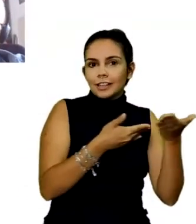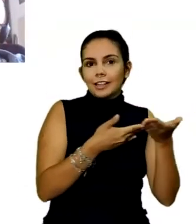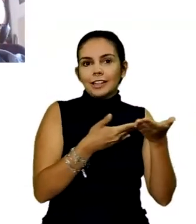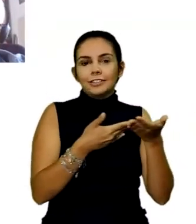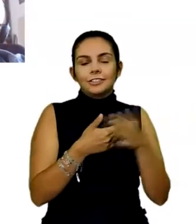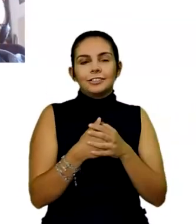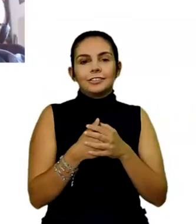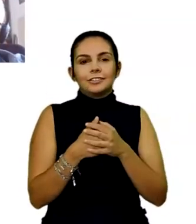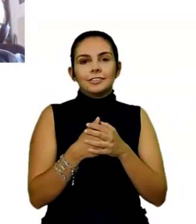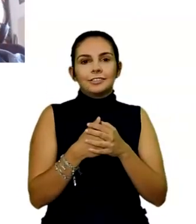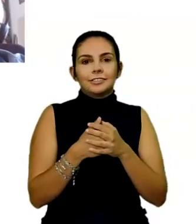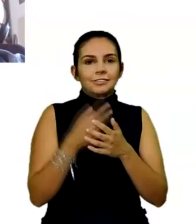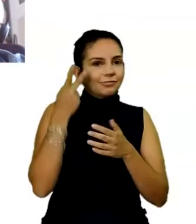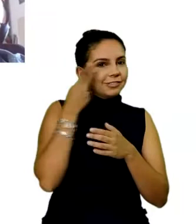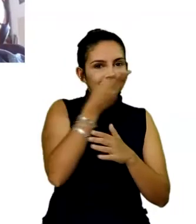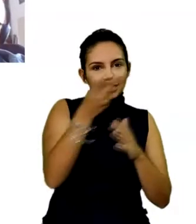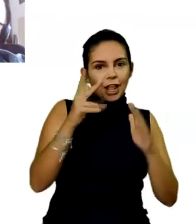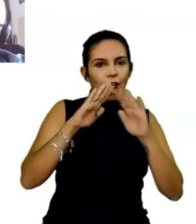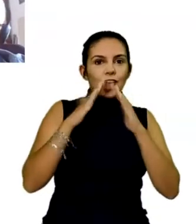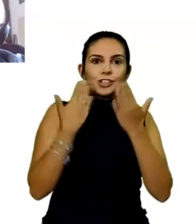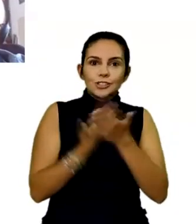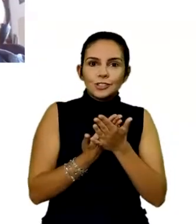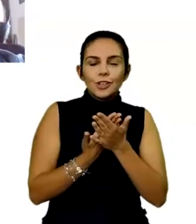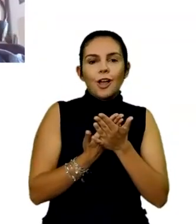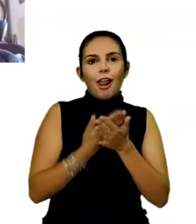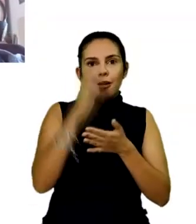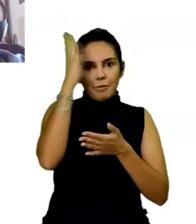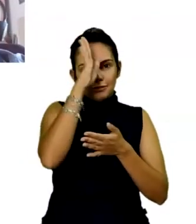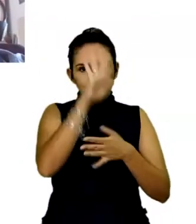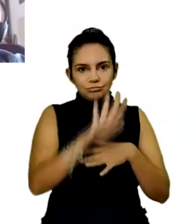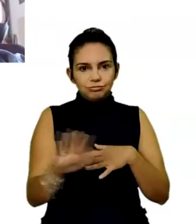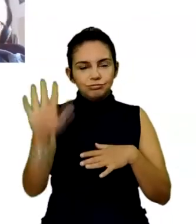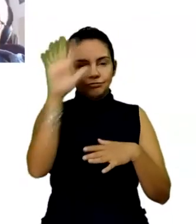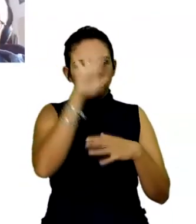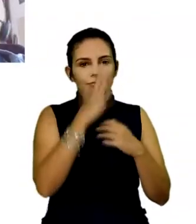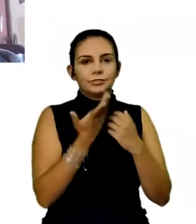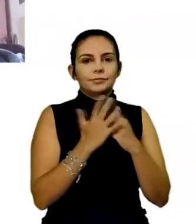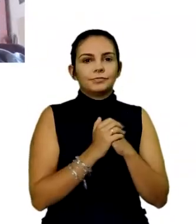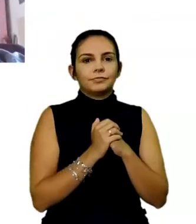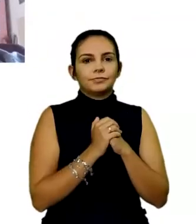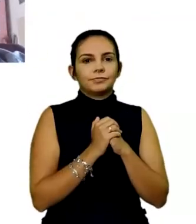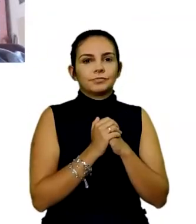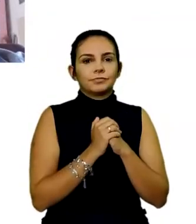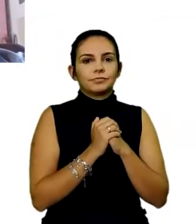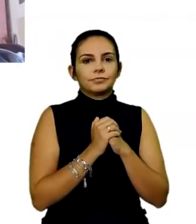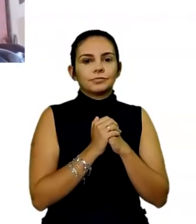para ir para visitar colégios no Brasil inteiro.